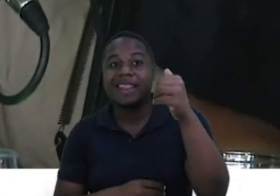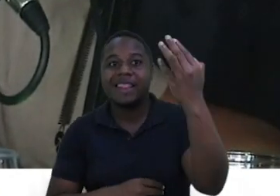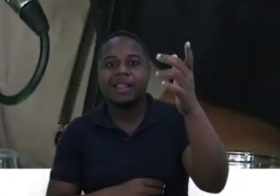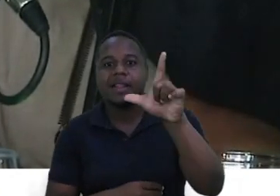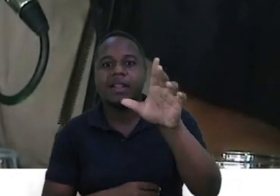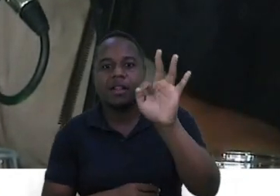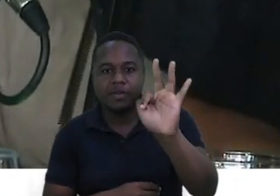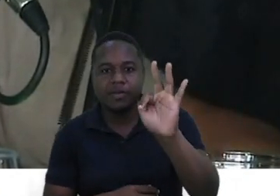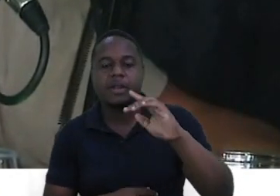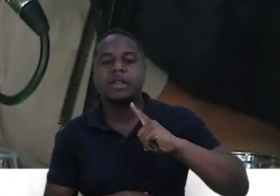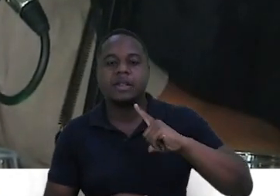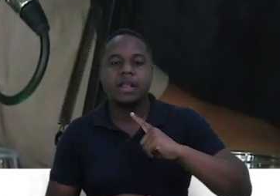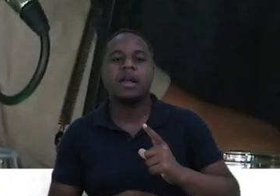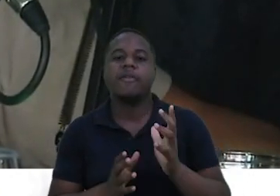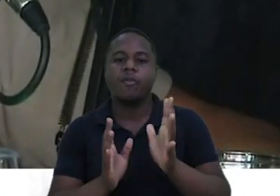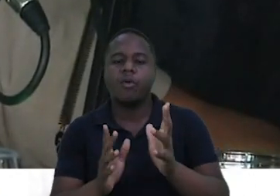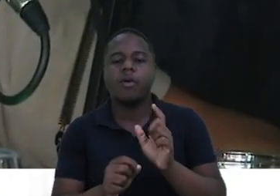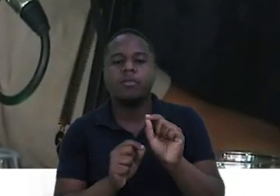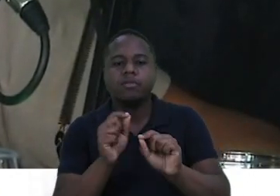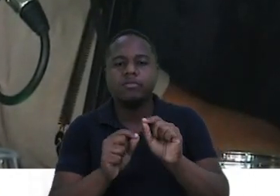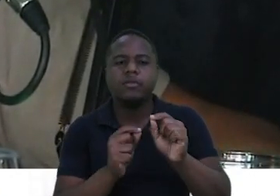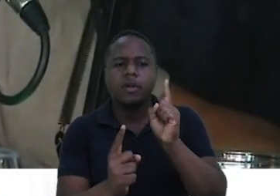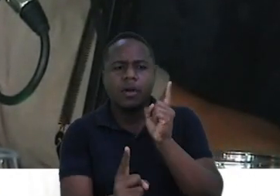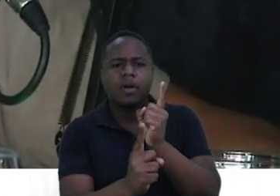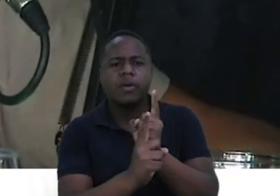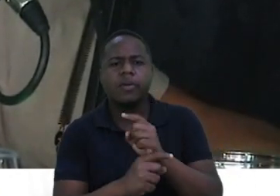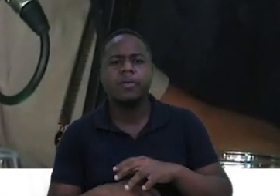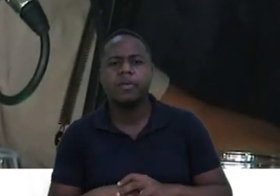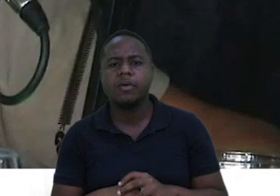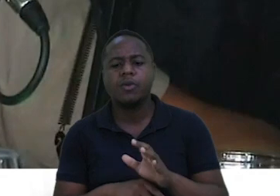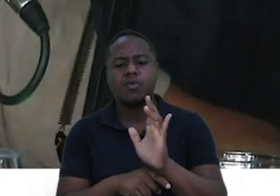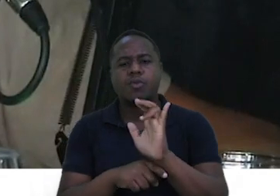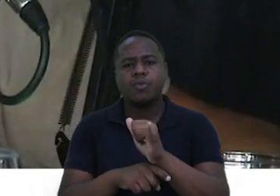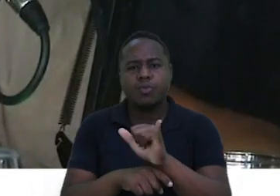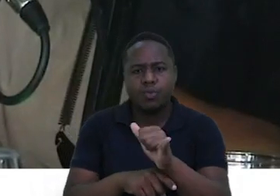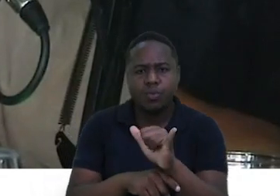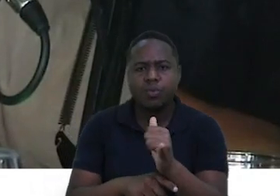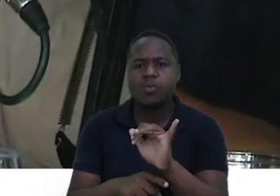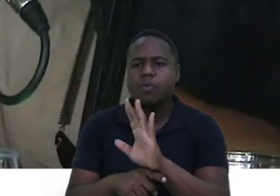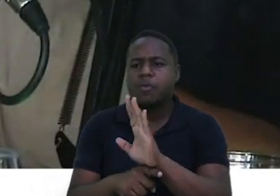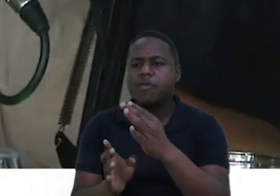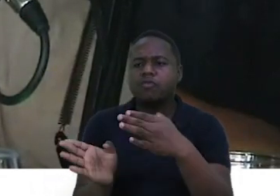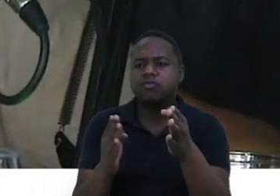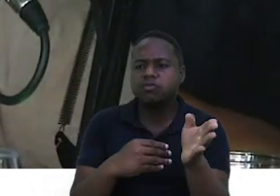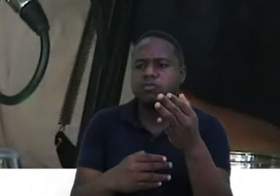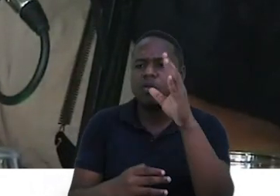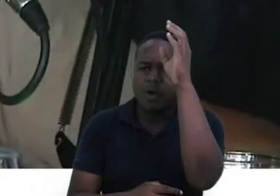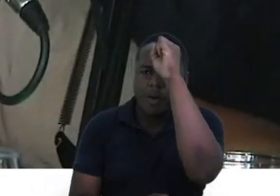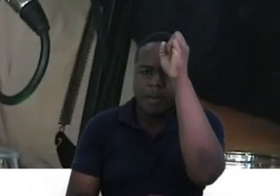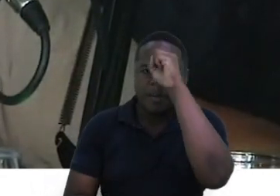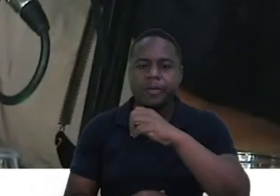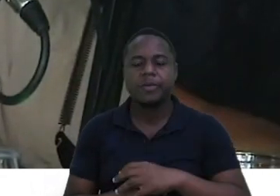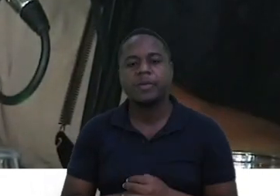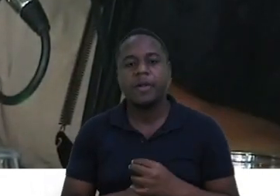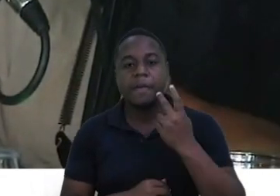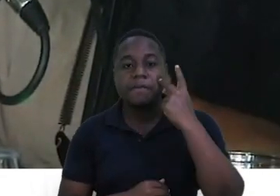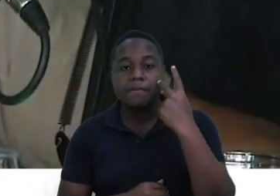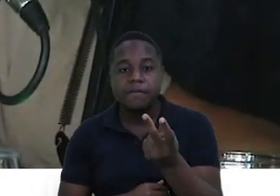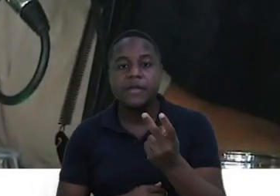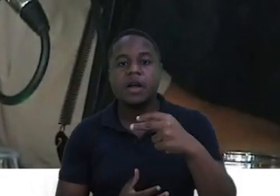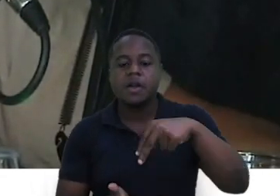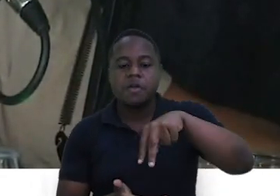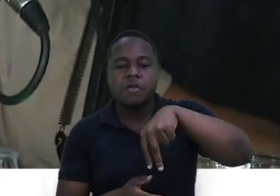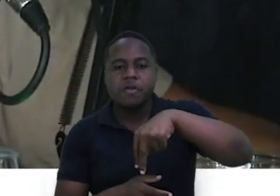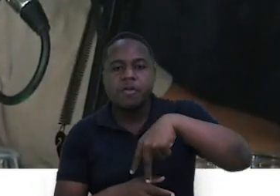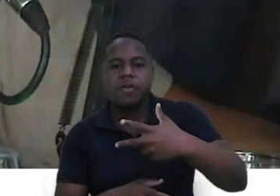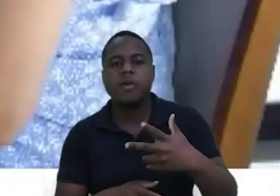Lauro. E aí, pesquisando vídeos no YouTube, fui pro YouTube também, que o forró nordestino, ele tem um